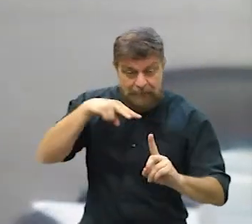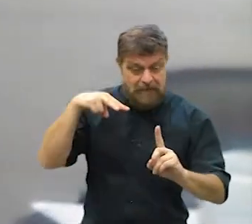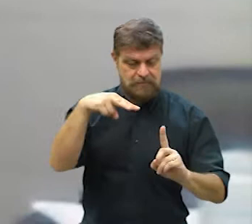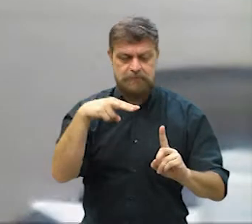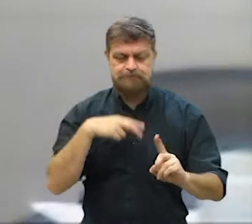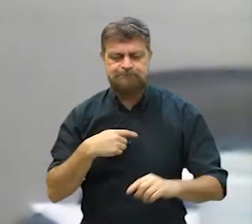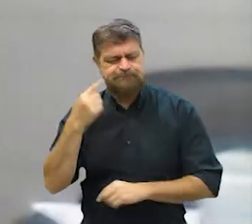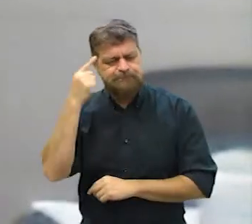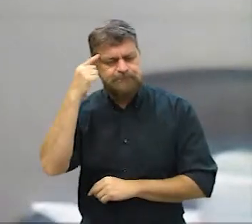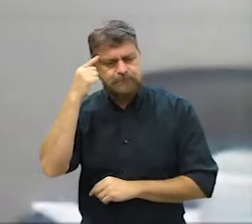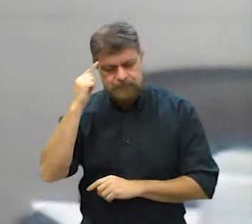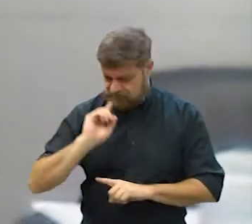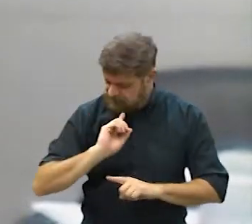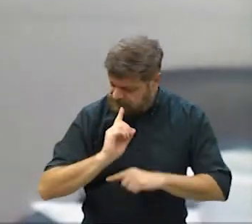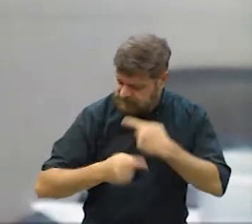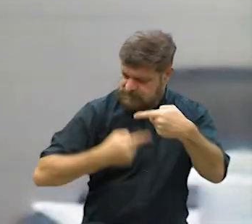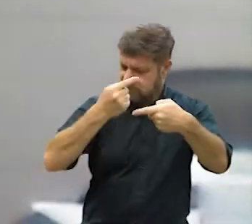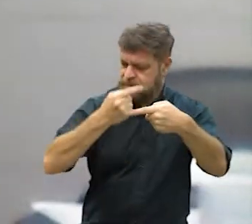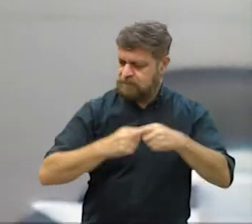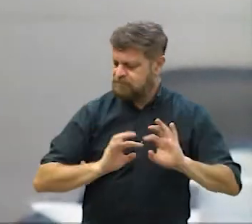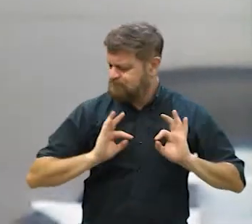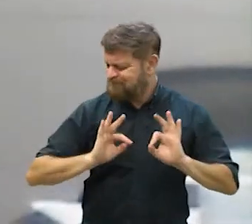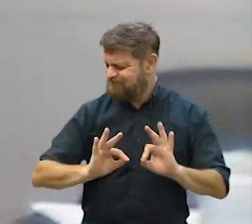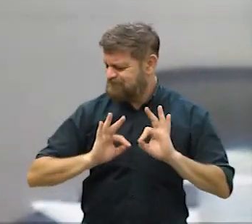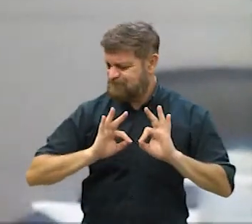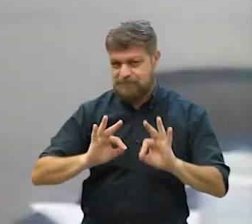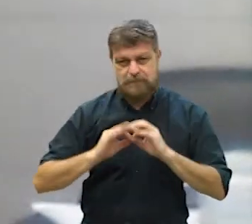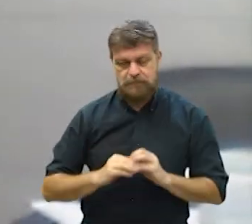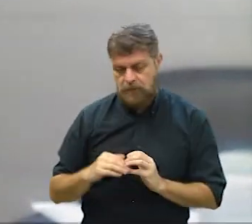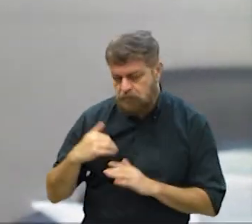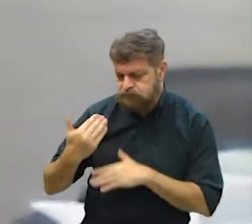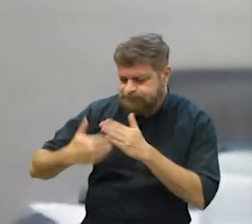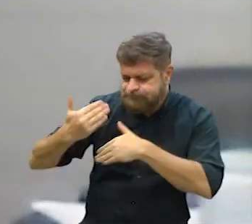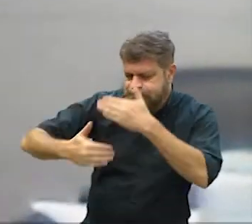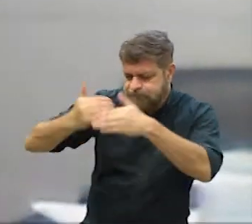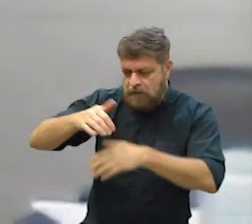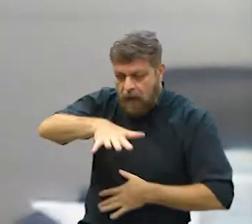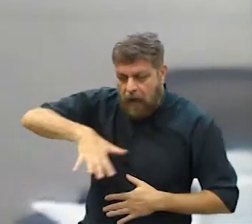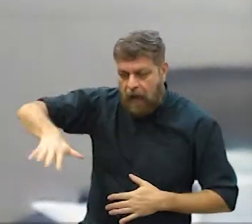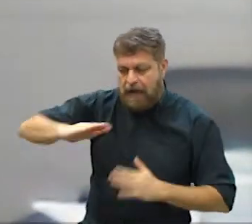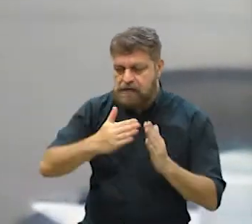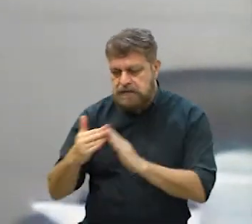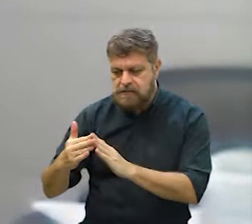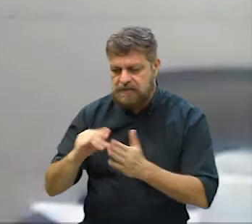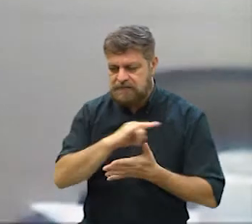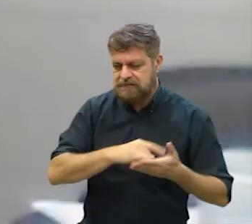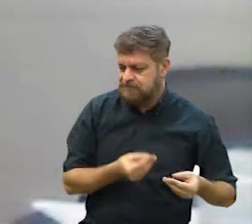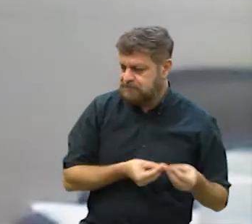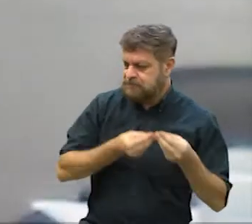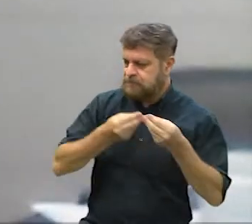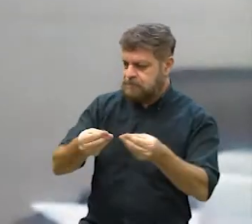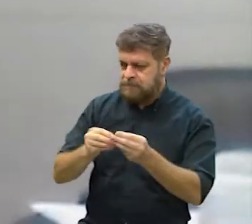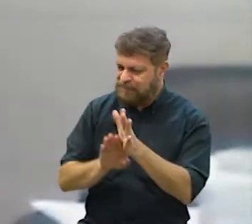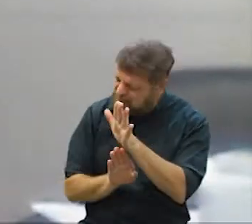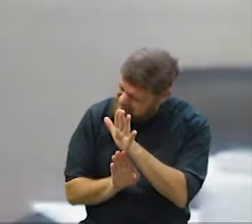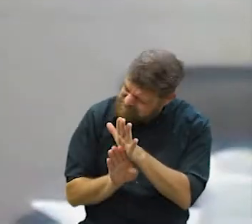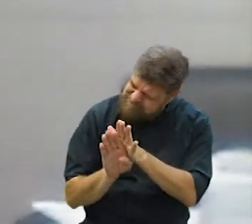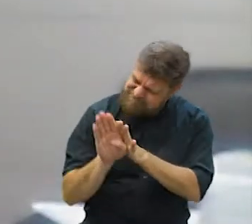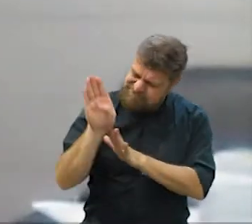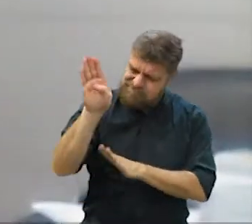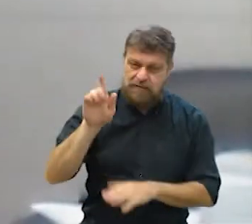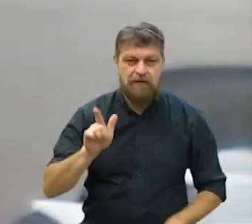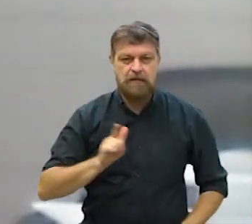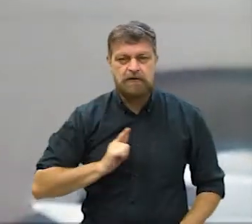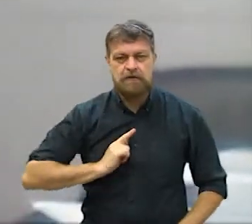a perspectiva da gente dar um salto extraordinário e avançar na questão da habitação, tá? Avançar mesmo,